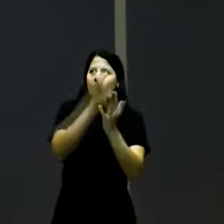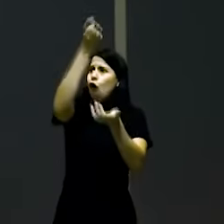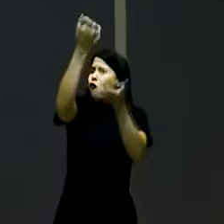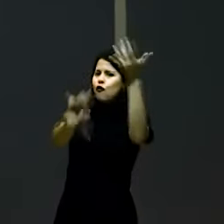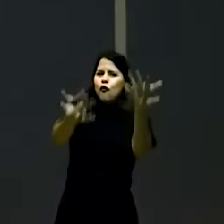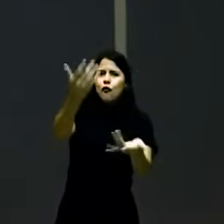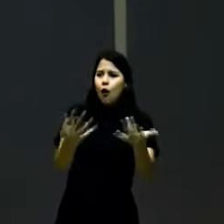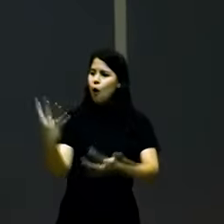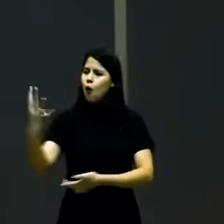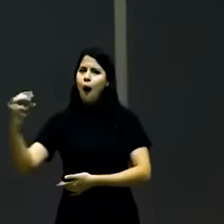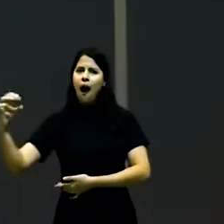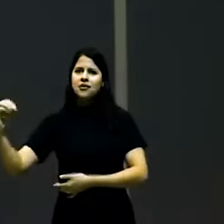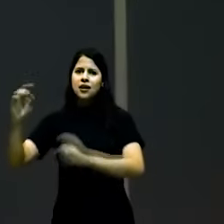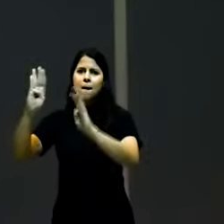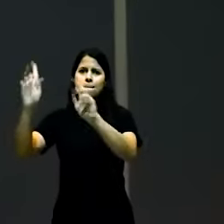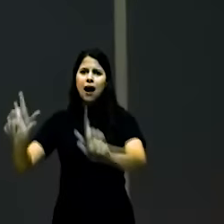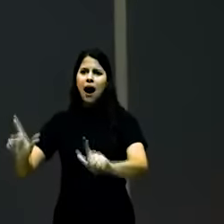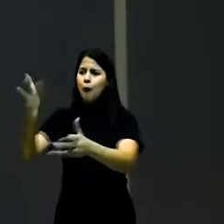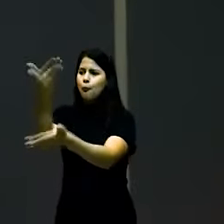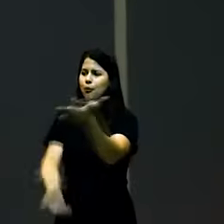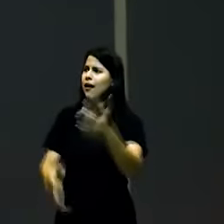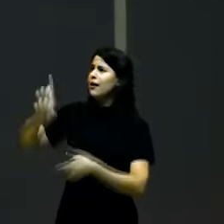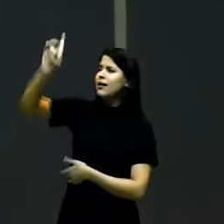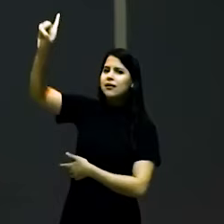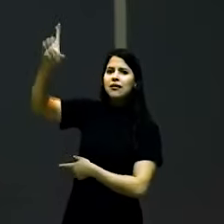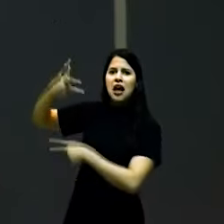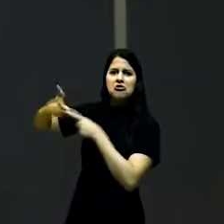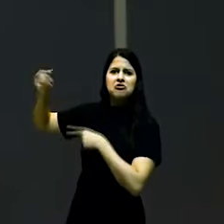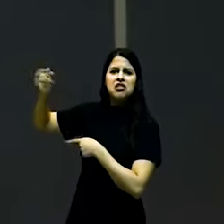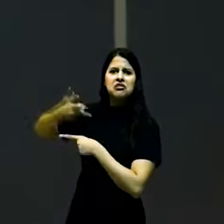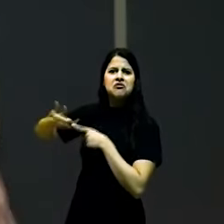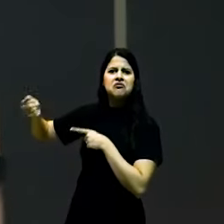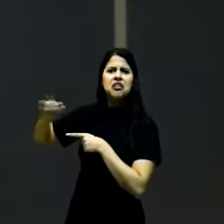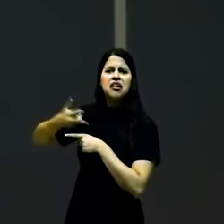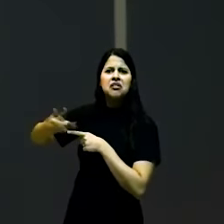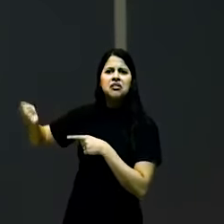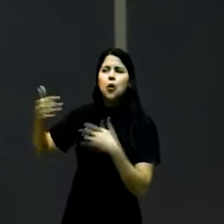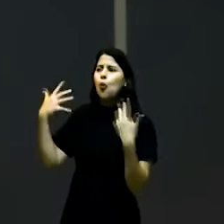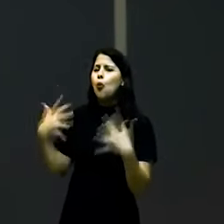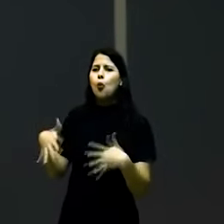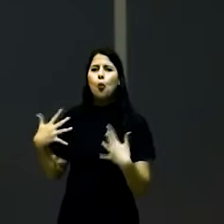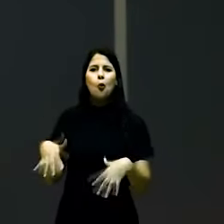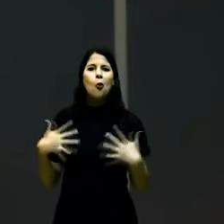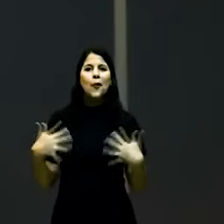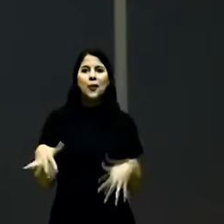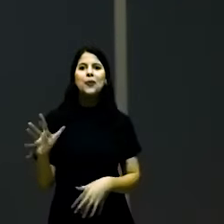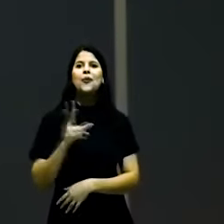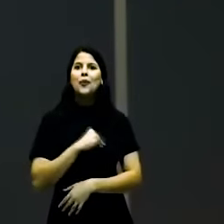Desafiou. E o Deus verdadeiro fez, todos aqueles profetas estão mortos.